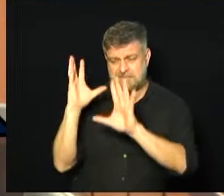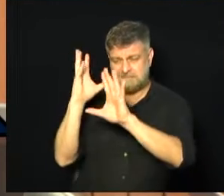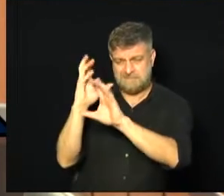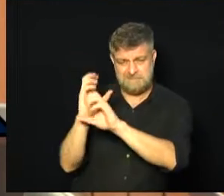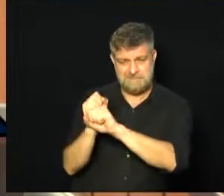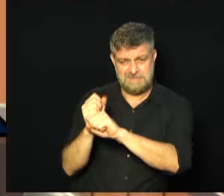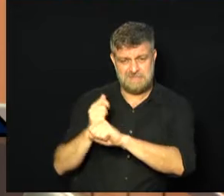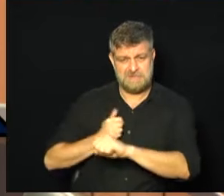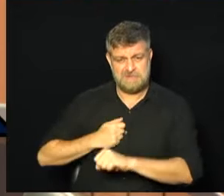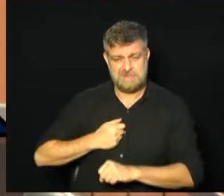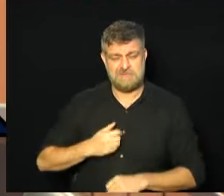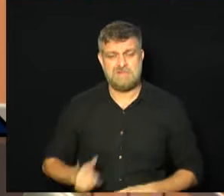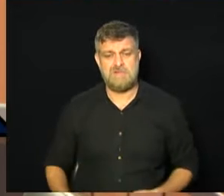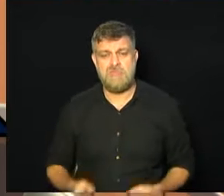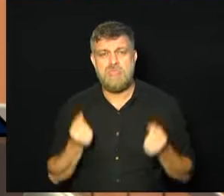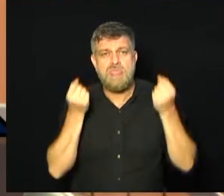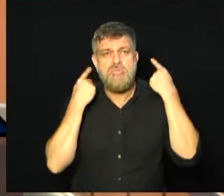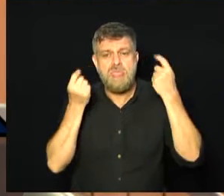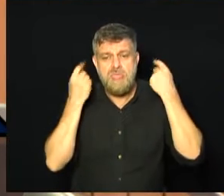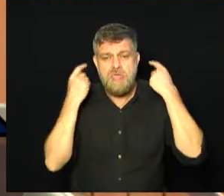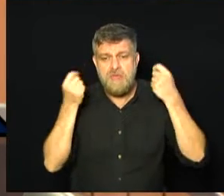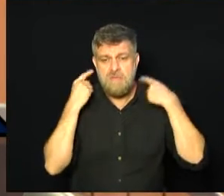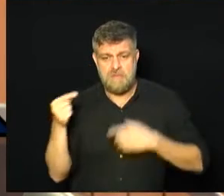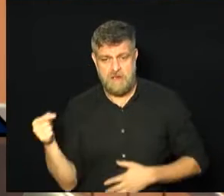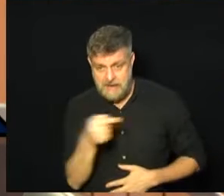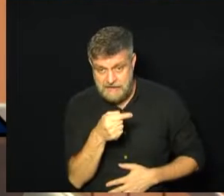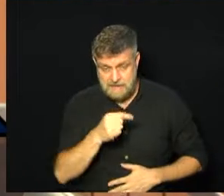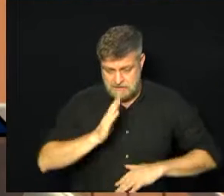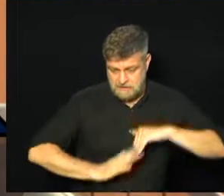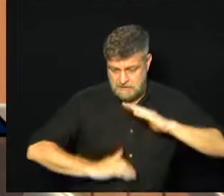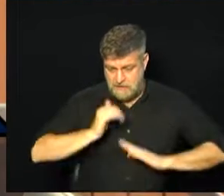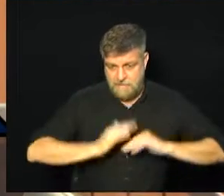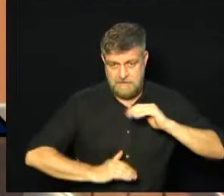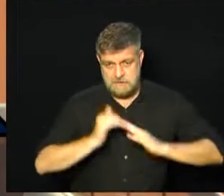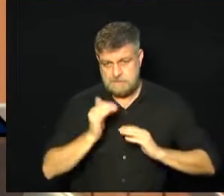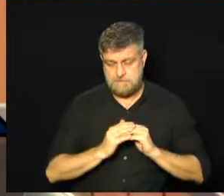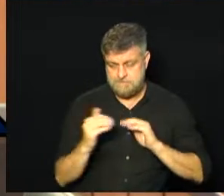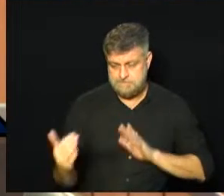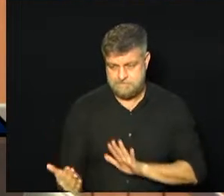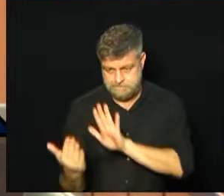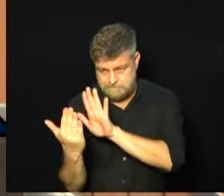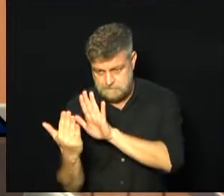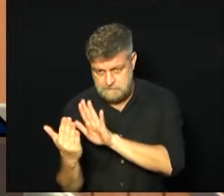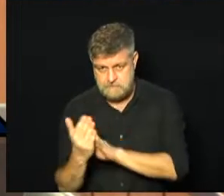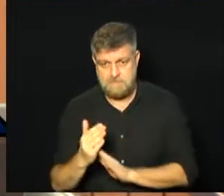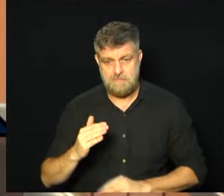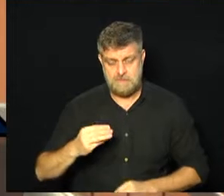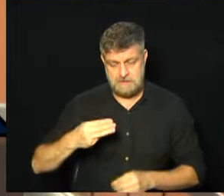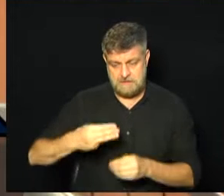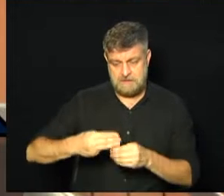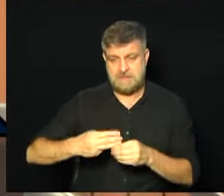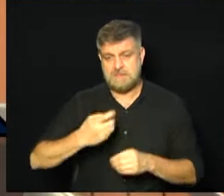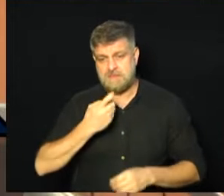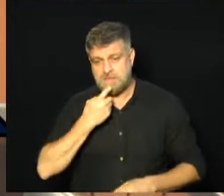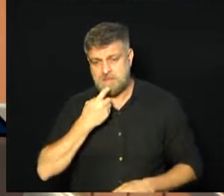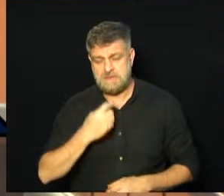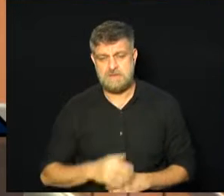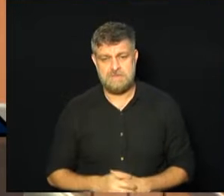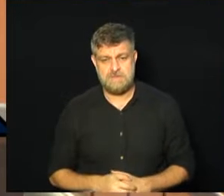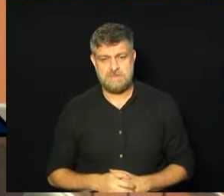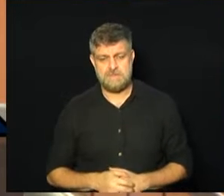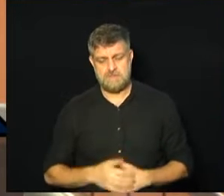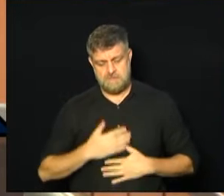É um professor que, de fato, tem feito muita diferença aqui no nosso município. E é por isso que eu tenho